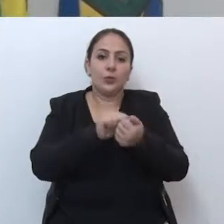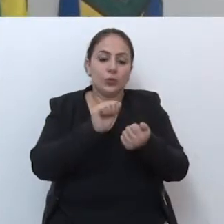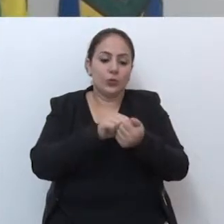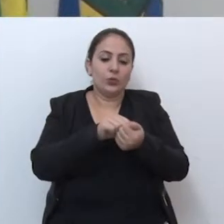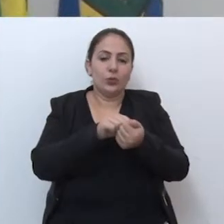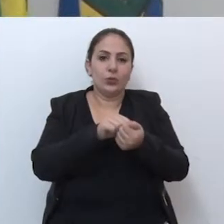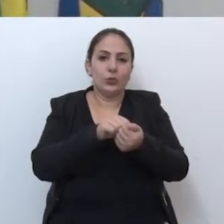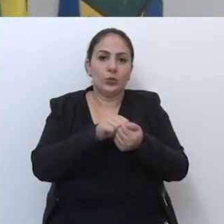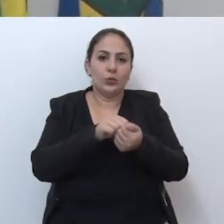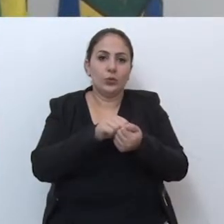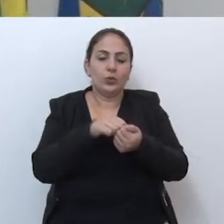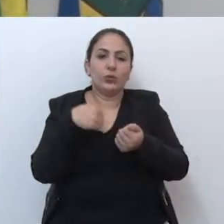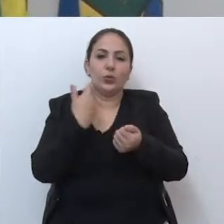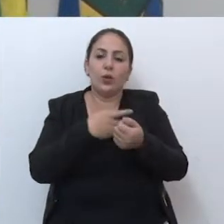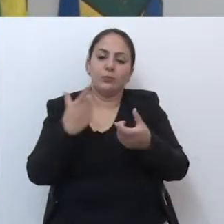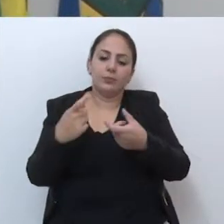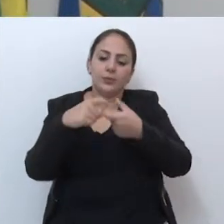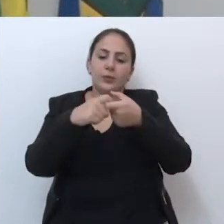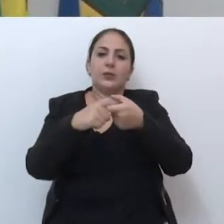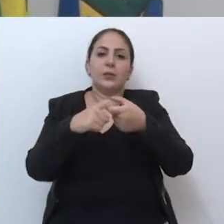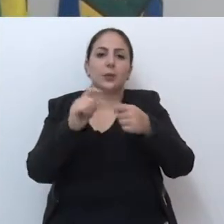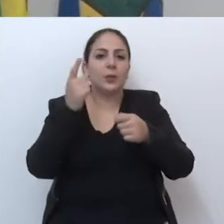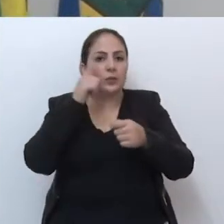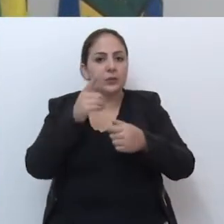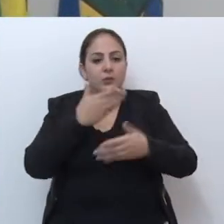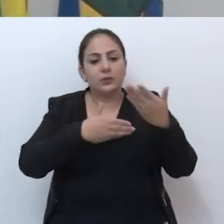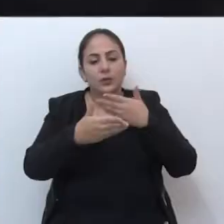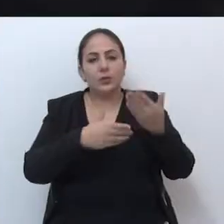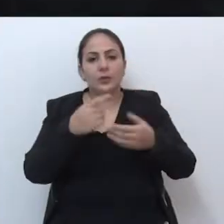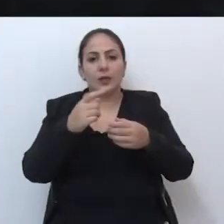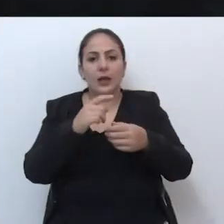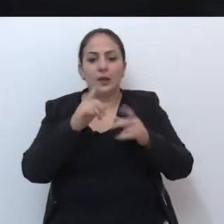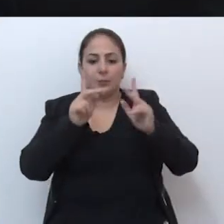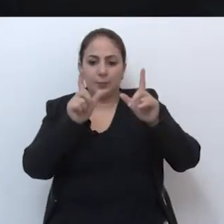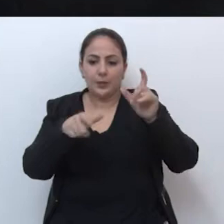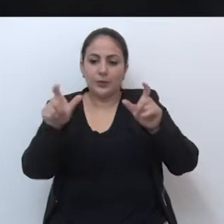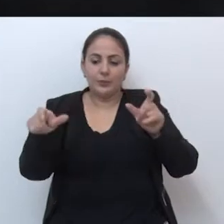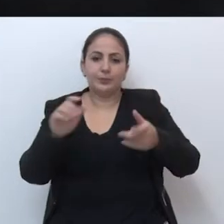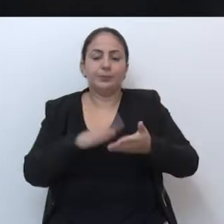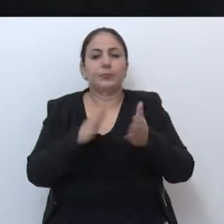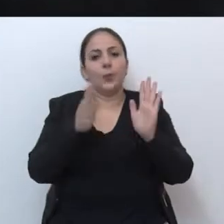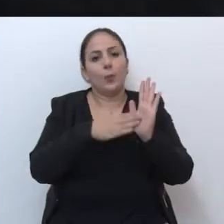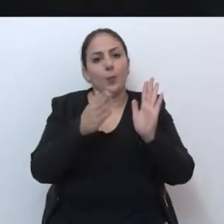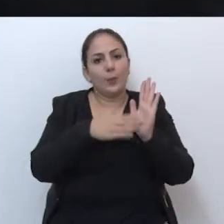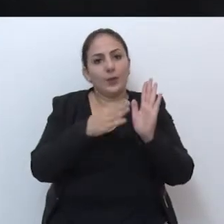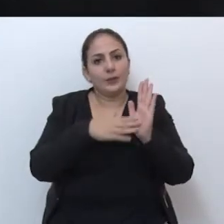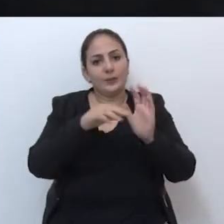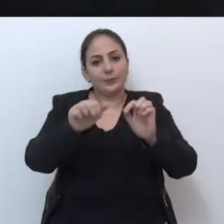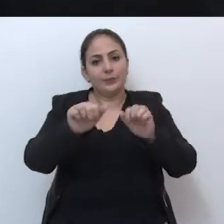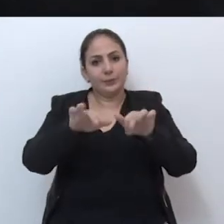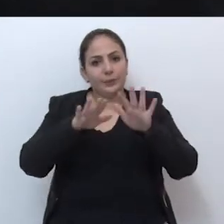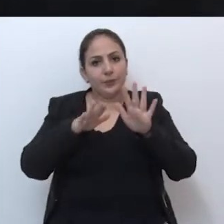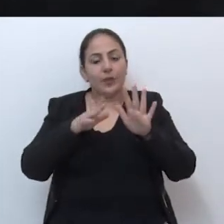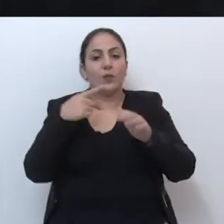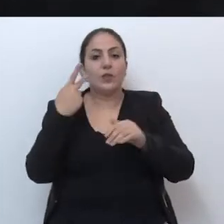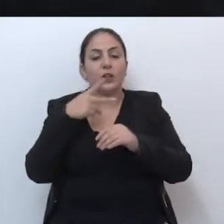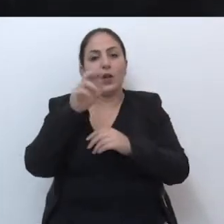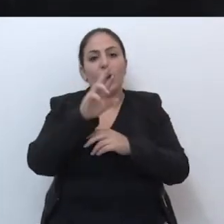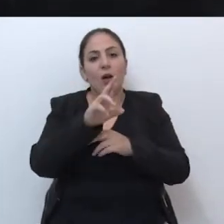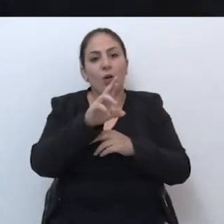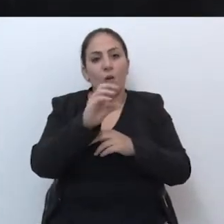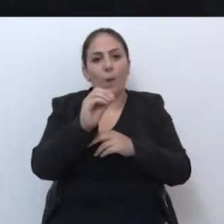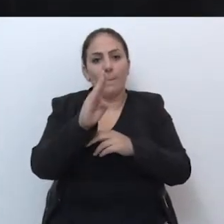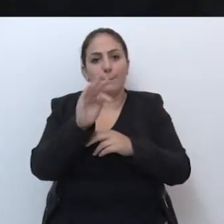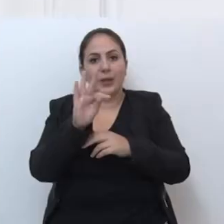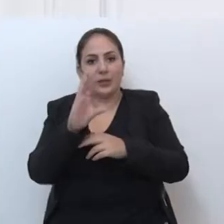através com nossos parceiros para atender o nosso cliente. E o proponente da sessão solene foi o vereador Roberto